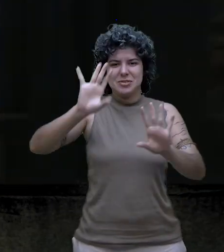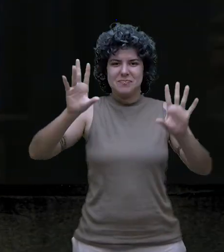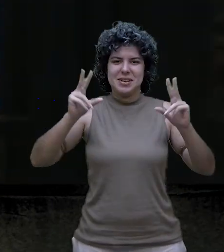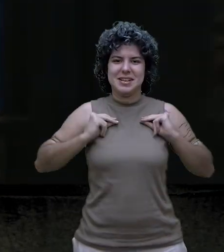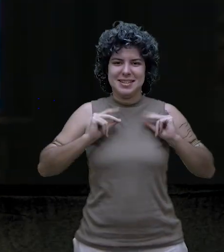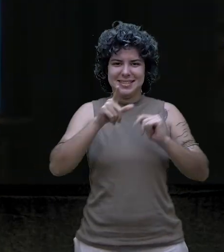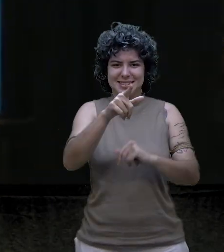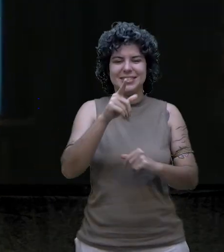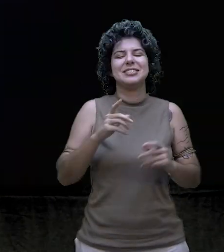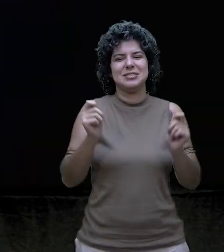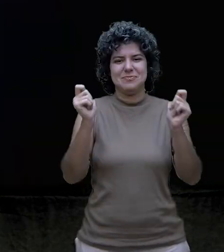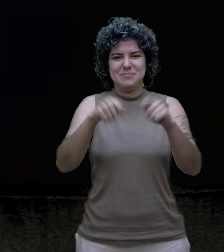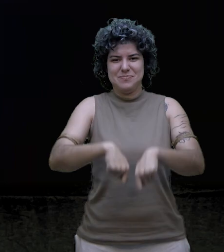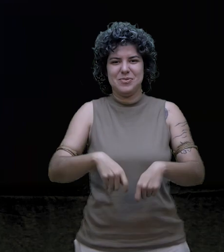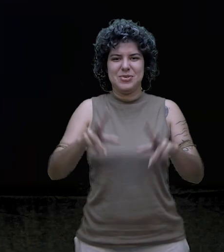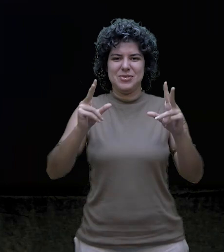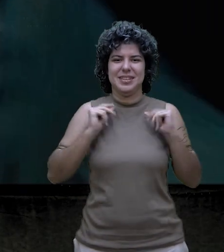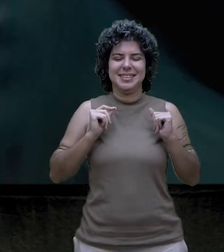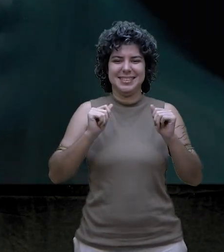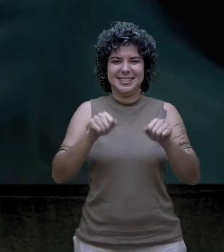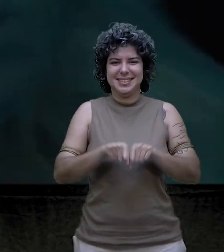nós podemos viver a vida.